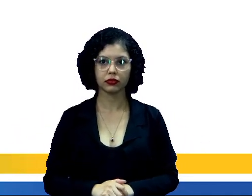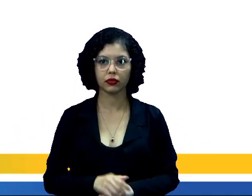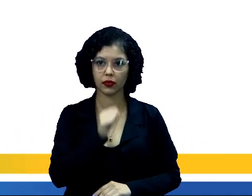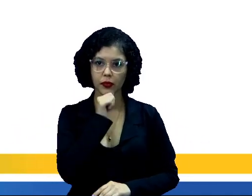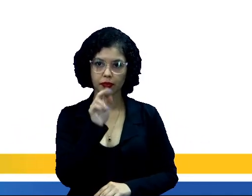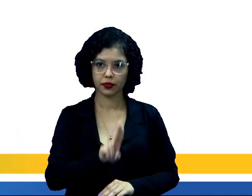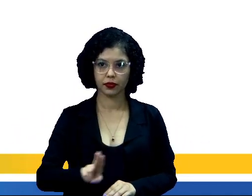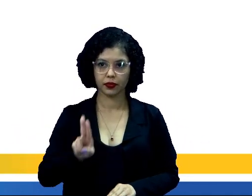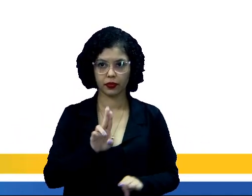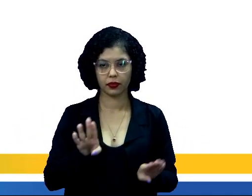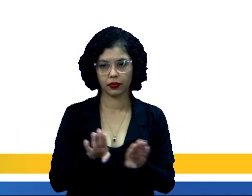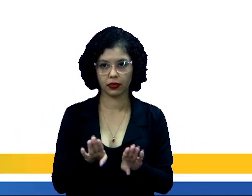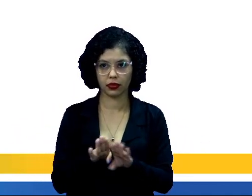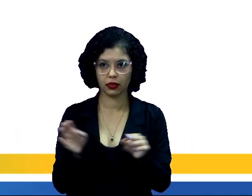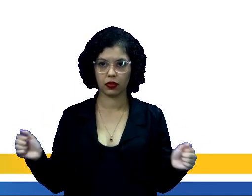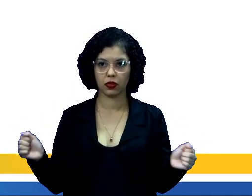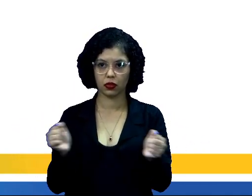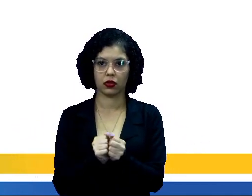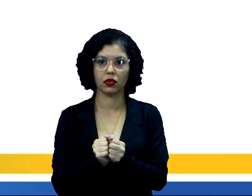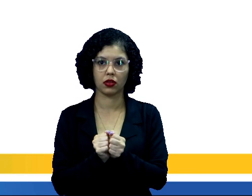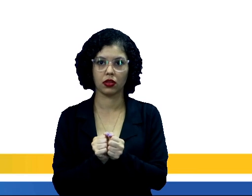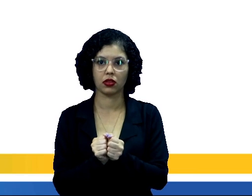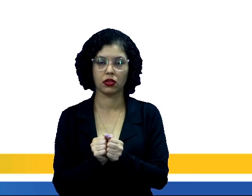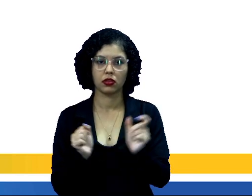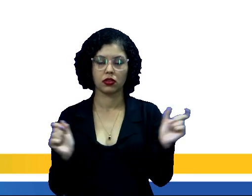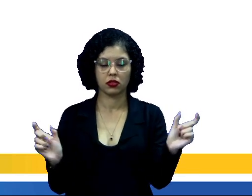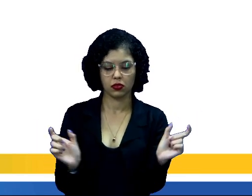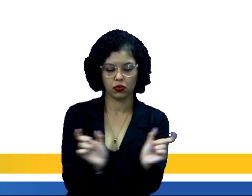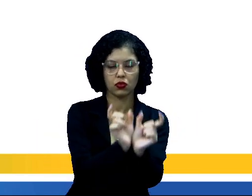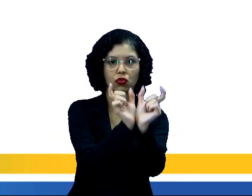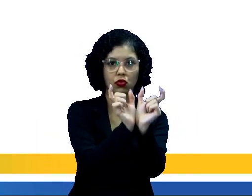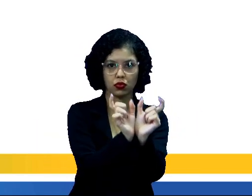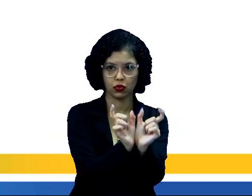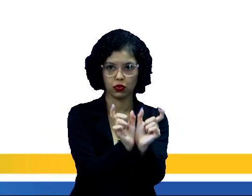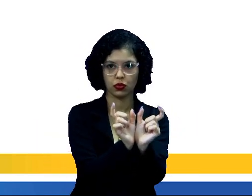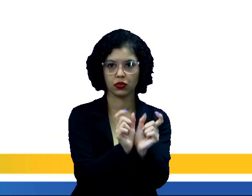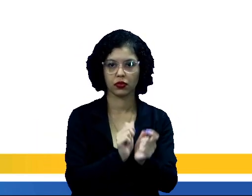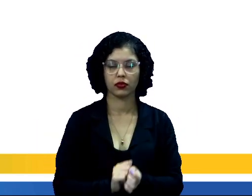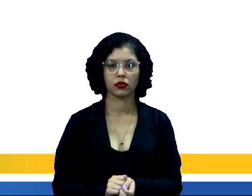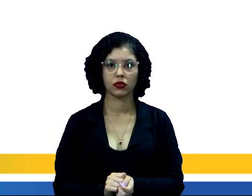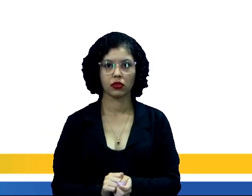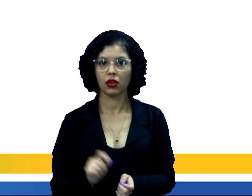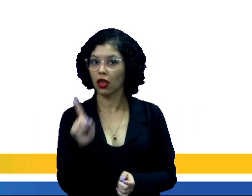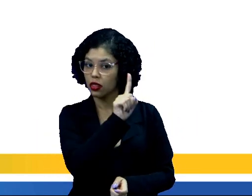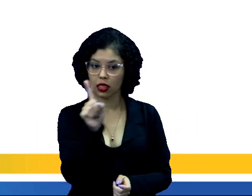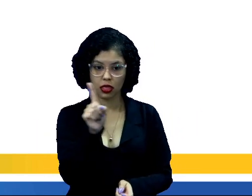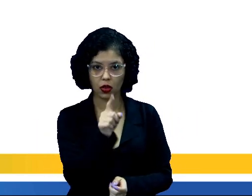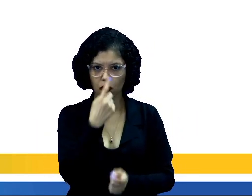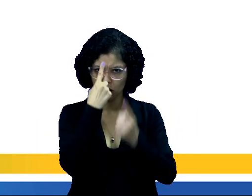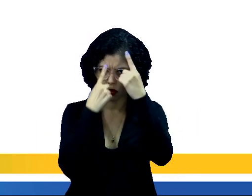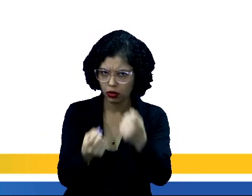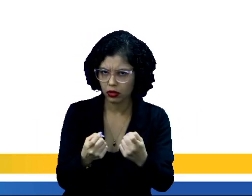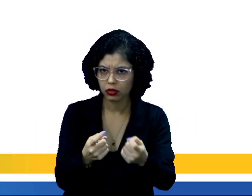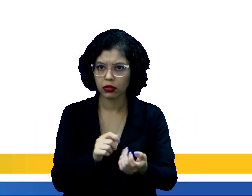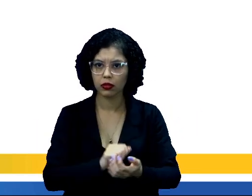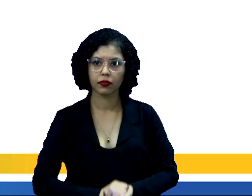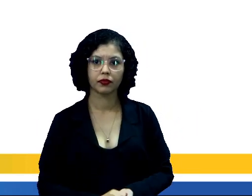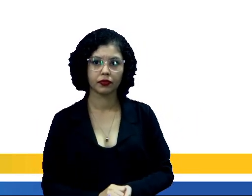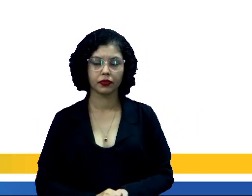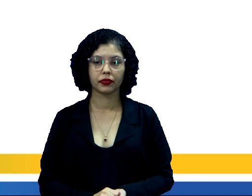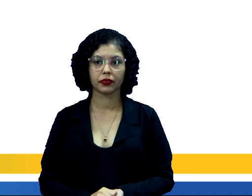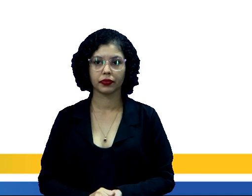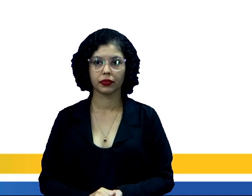É também utilizado para unir um prefixo a uma palavra. Non-violent, não violento,